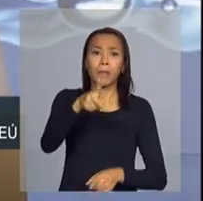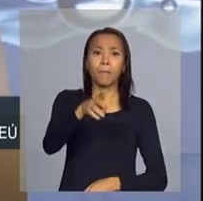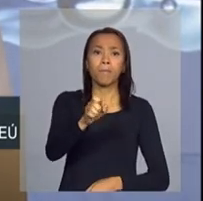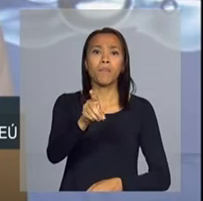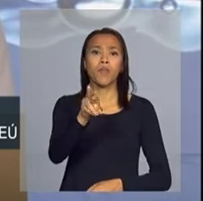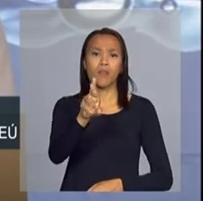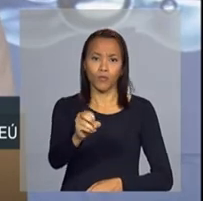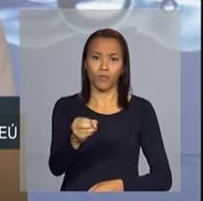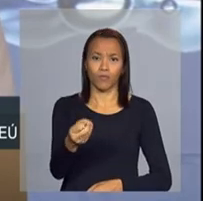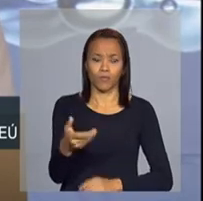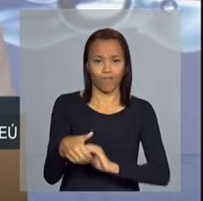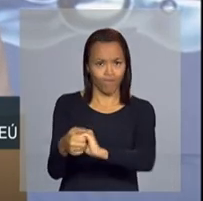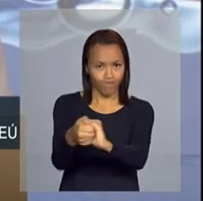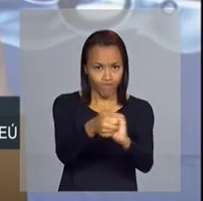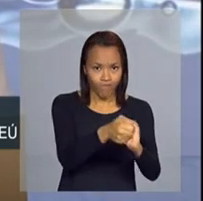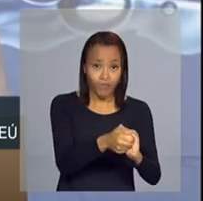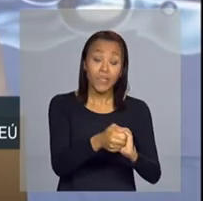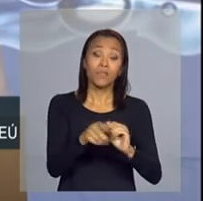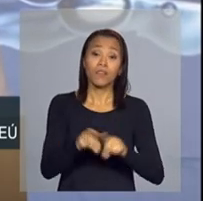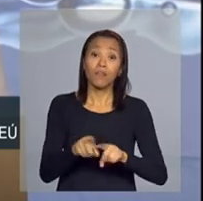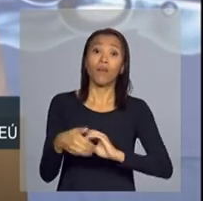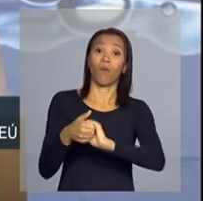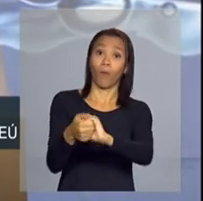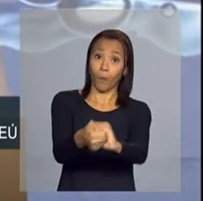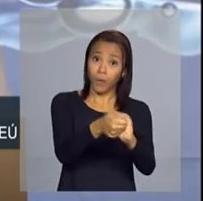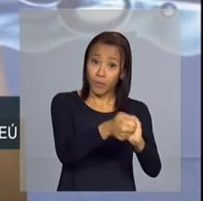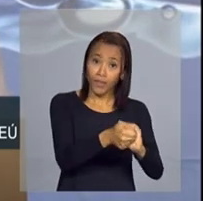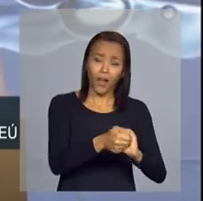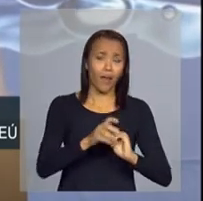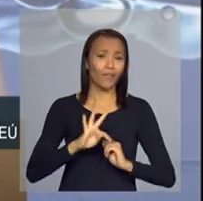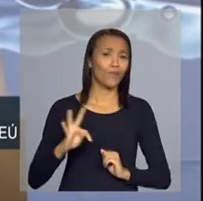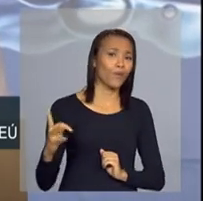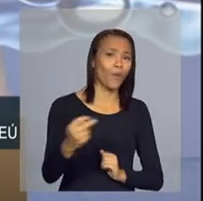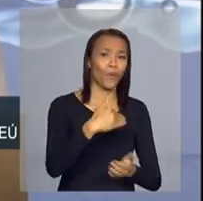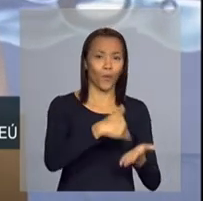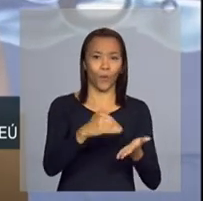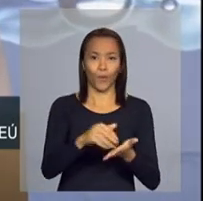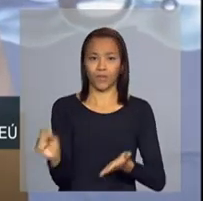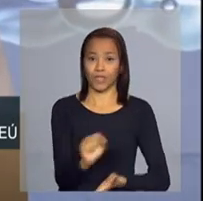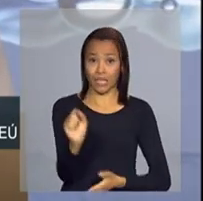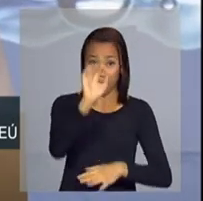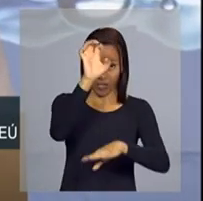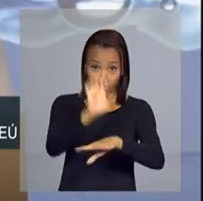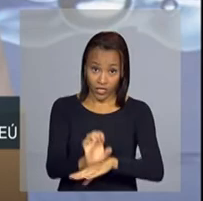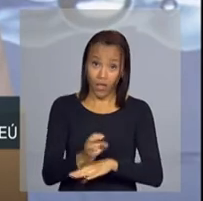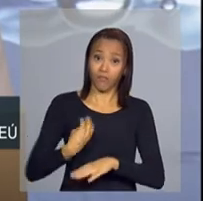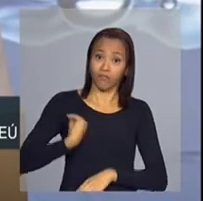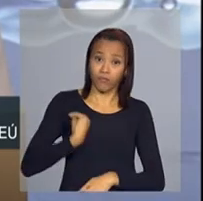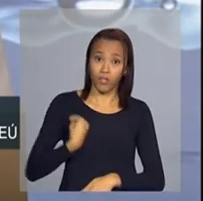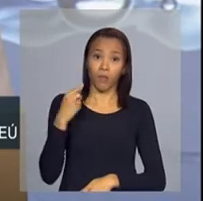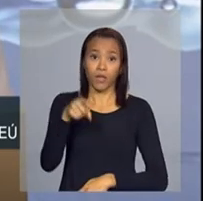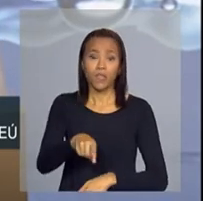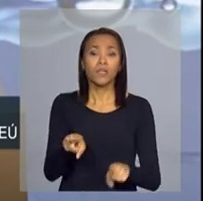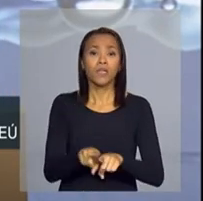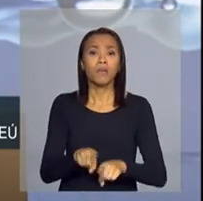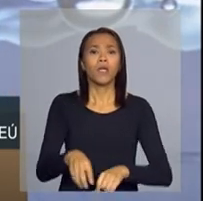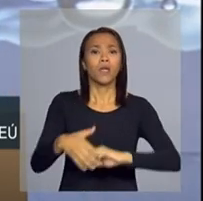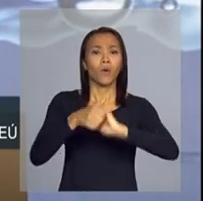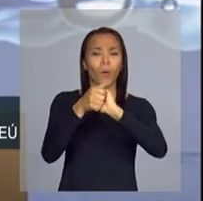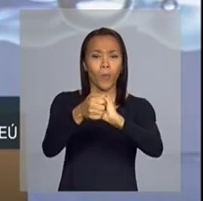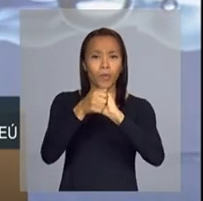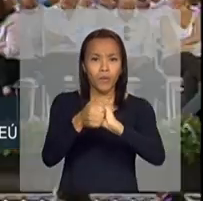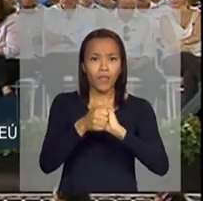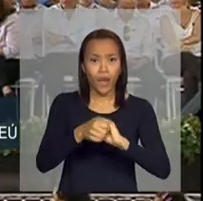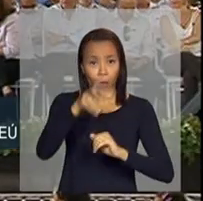Eugênio. Permitam cumprimentar a todos os secretários de Estado aqui presentes, cumprimentar